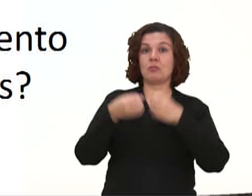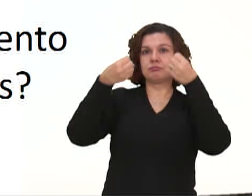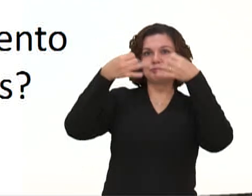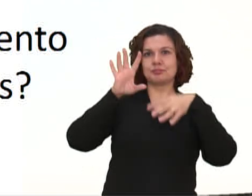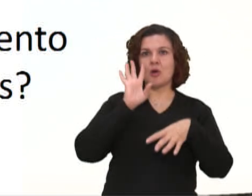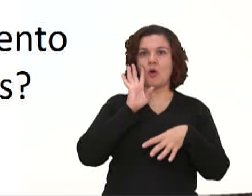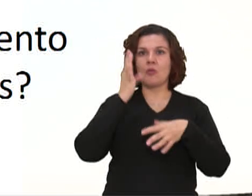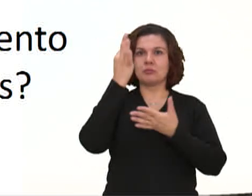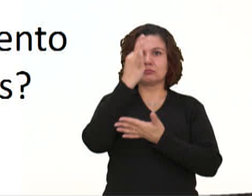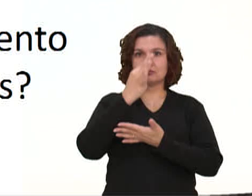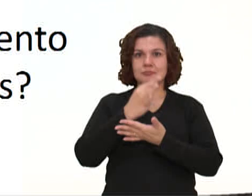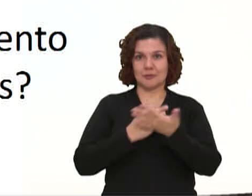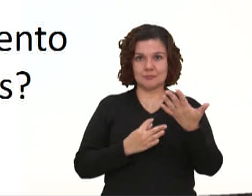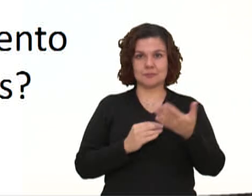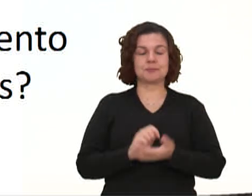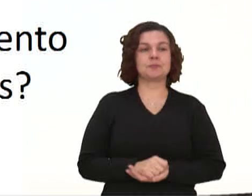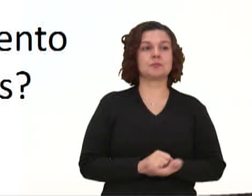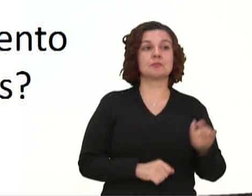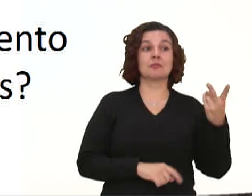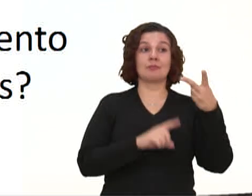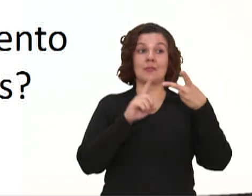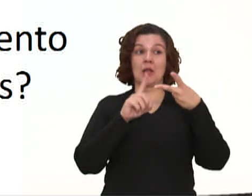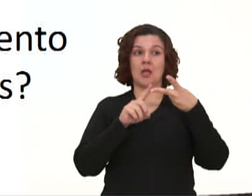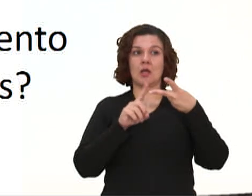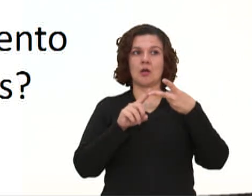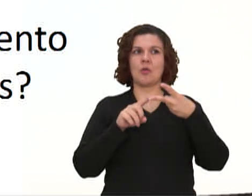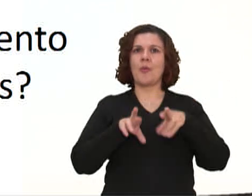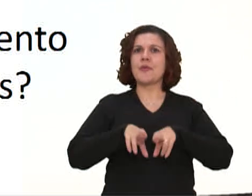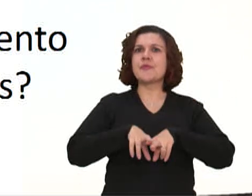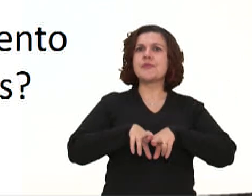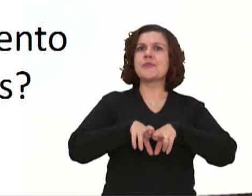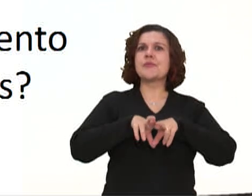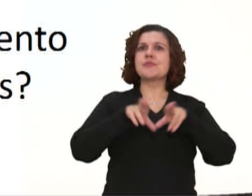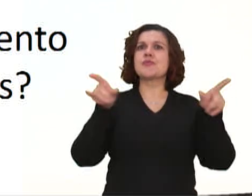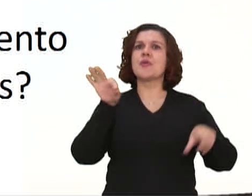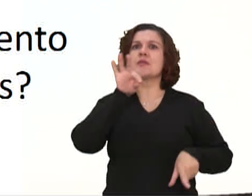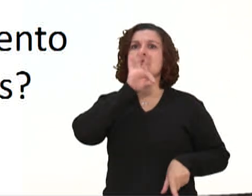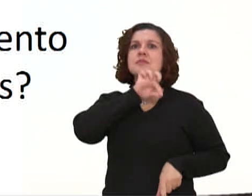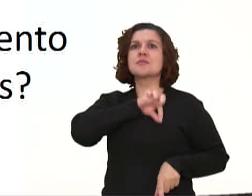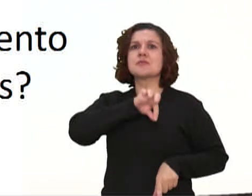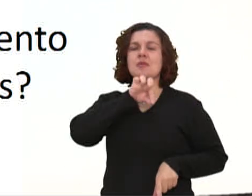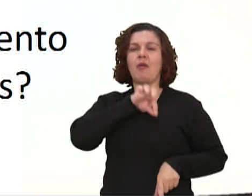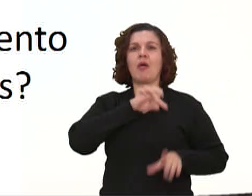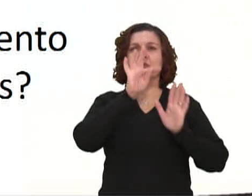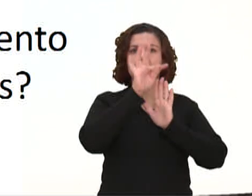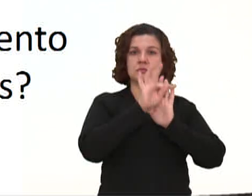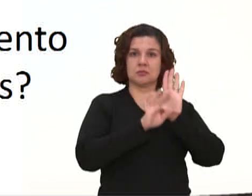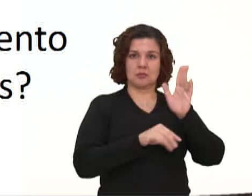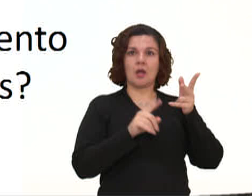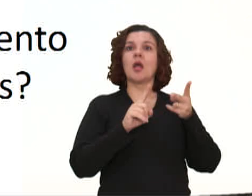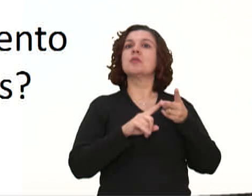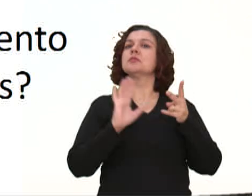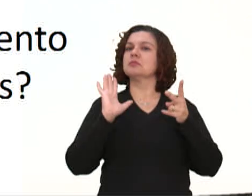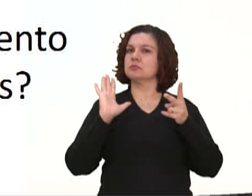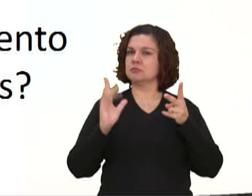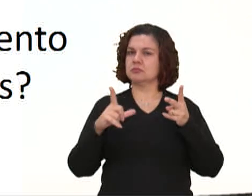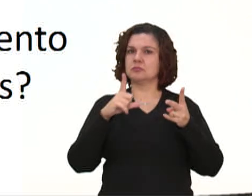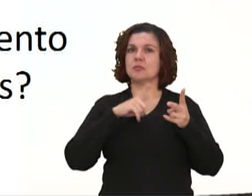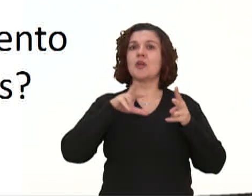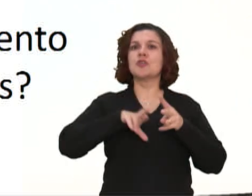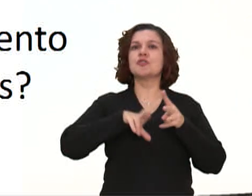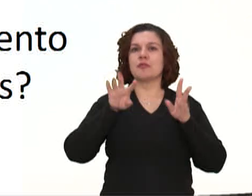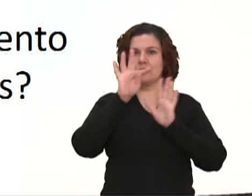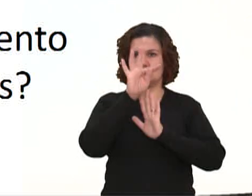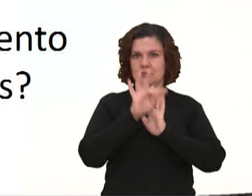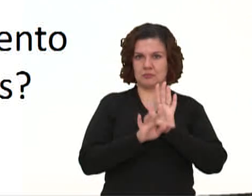texto? 2. Qual a diferença de ganho dos trabalhadores demonstrada no texto? Então, o texto traz para nós lá uma